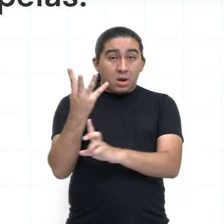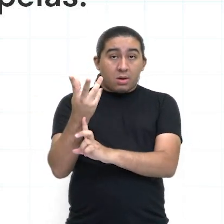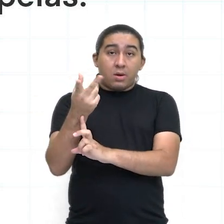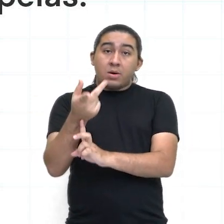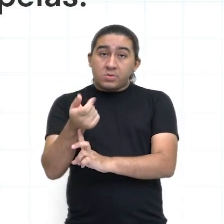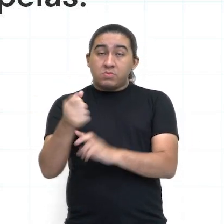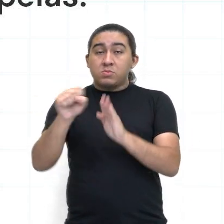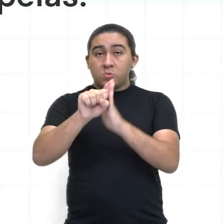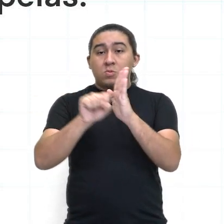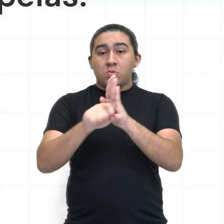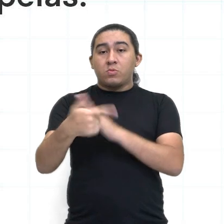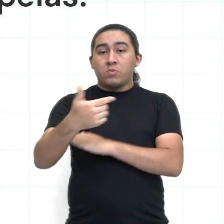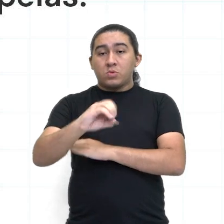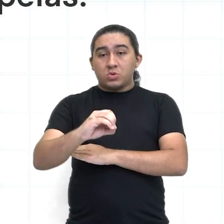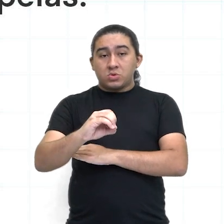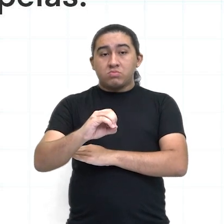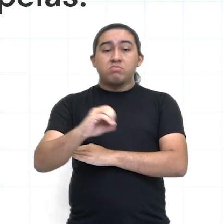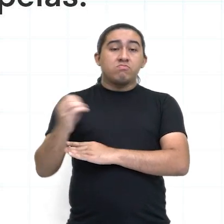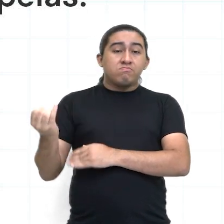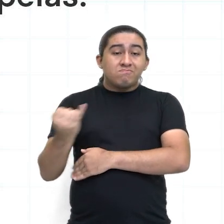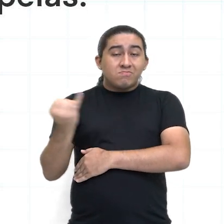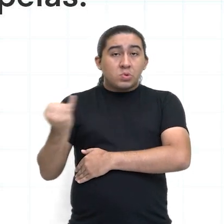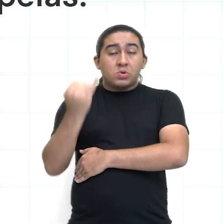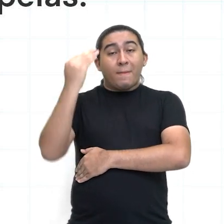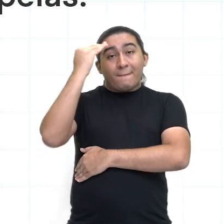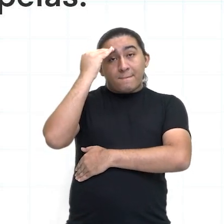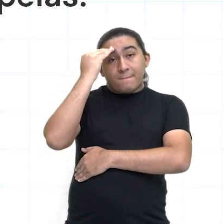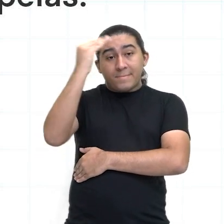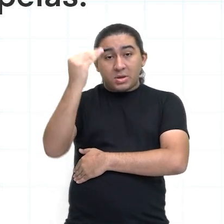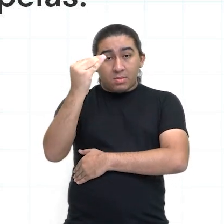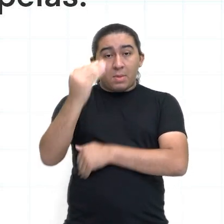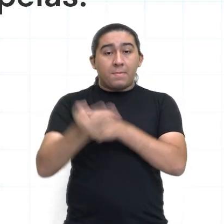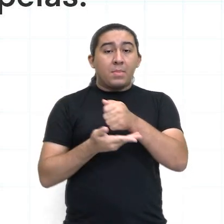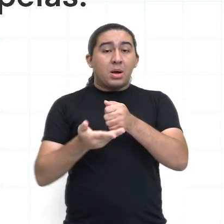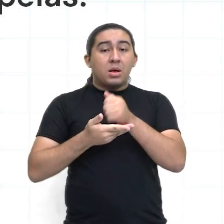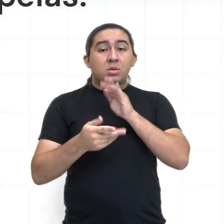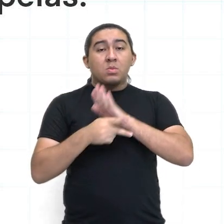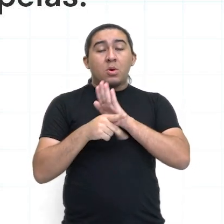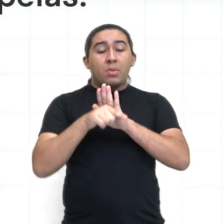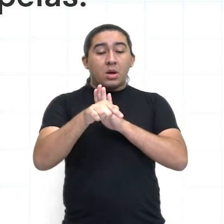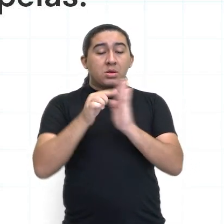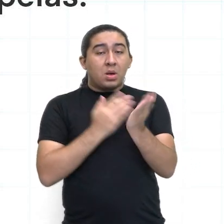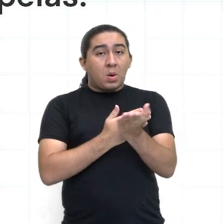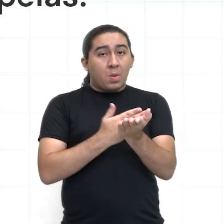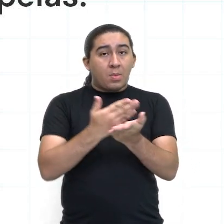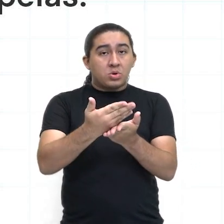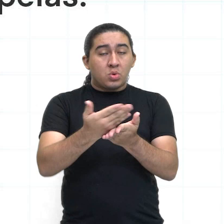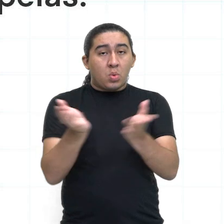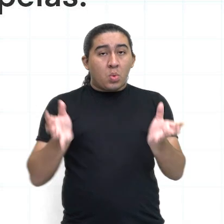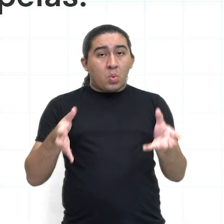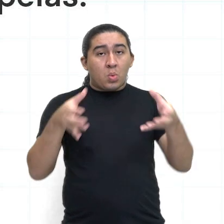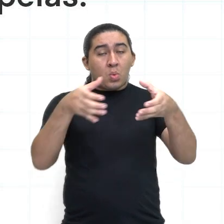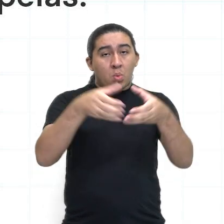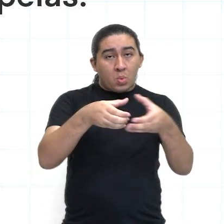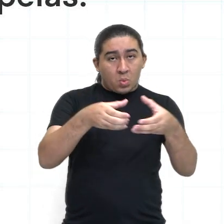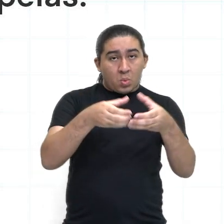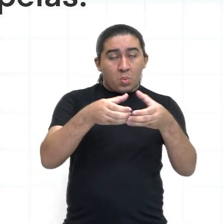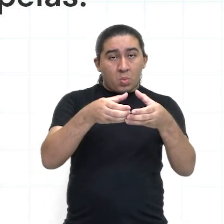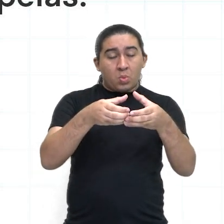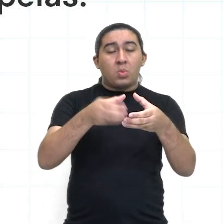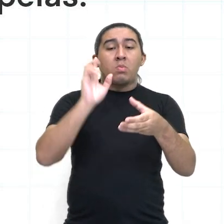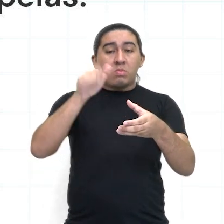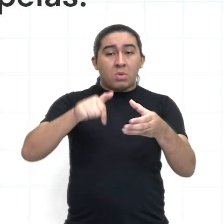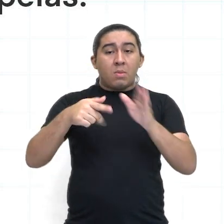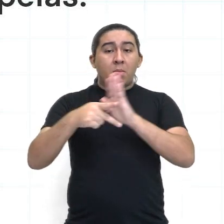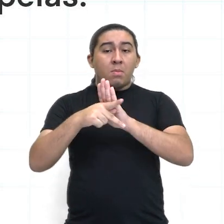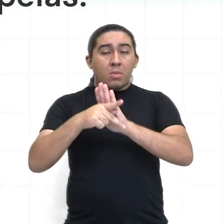arte do século XX, sendo a grande propulsora das chamadas vanguardas europeias, ou seja, a vanguarda